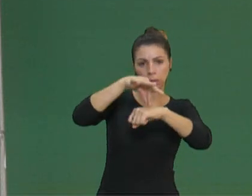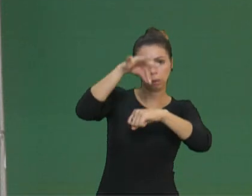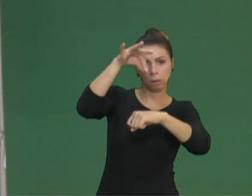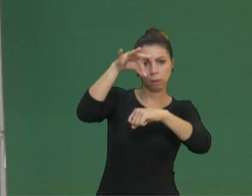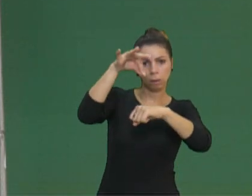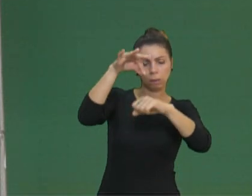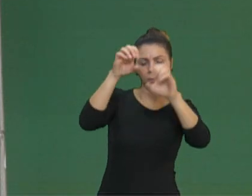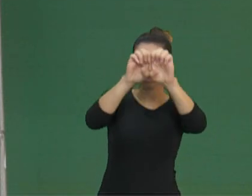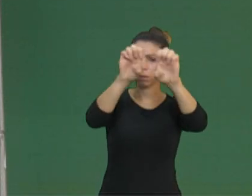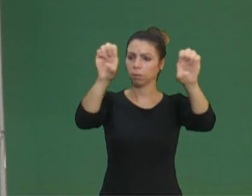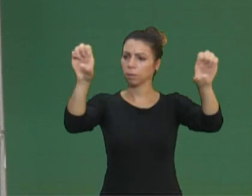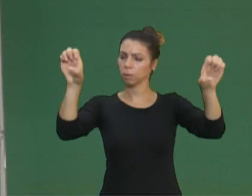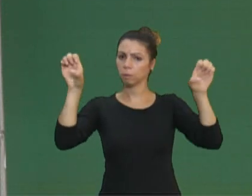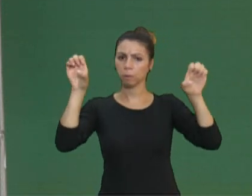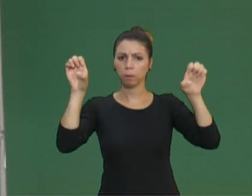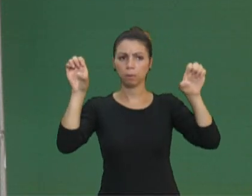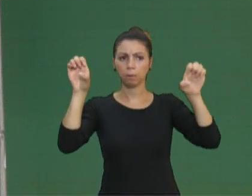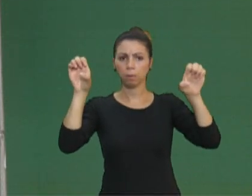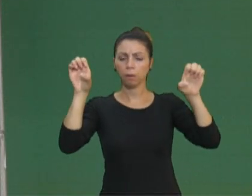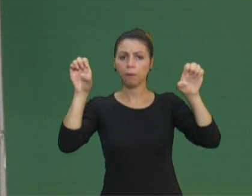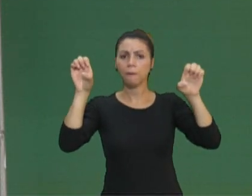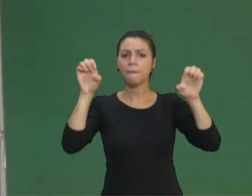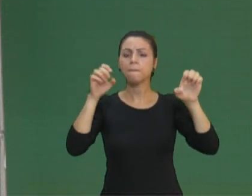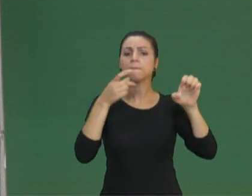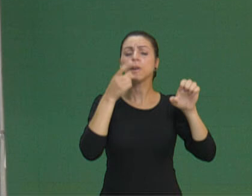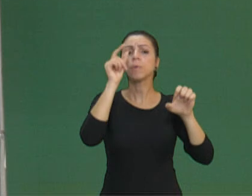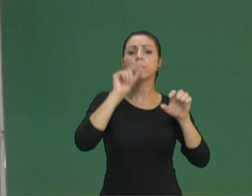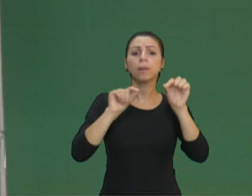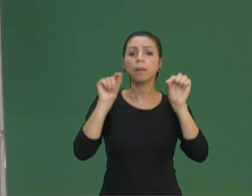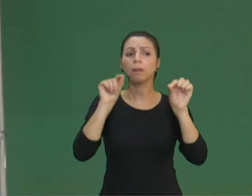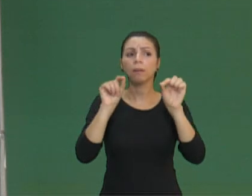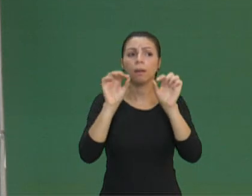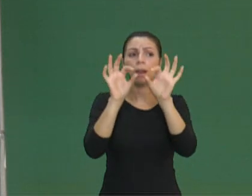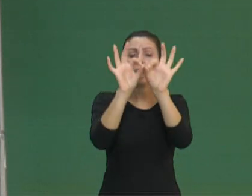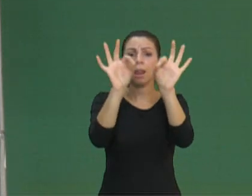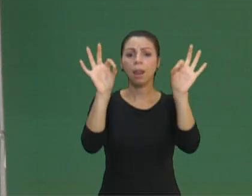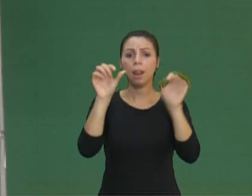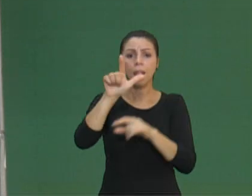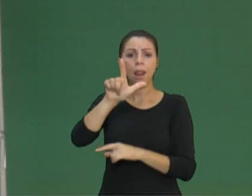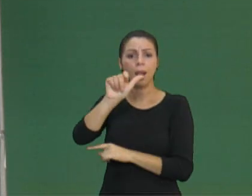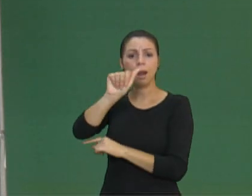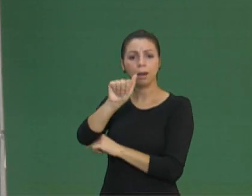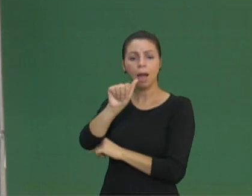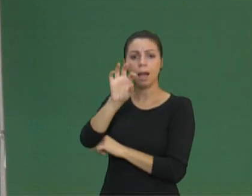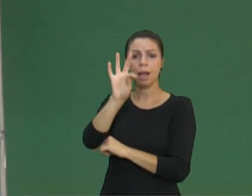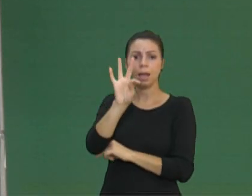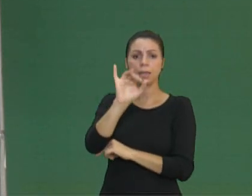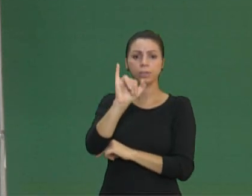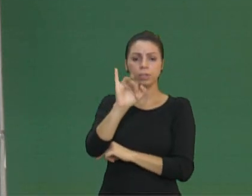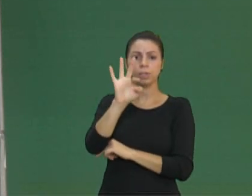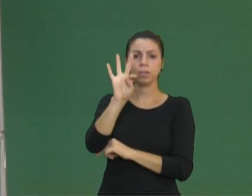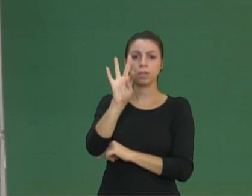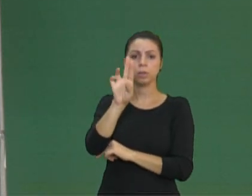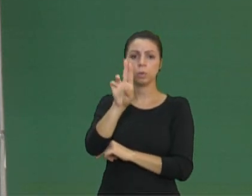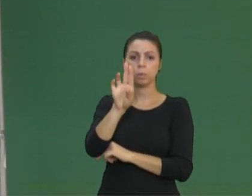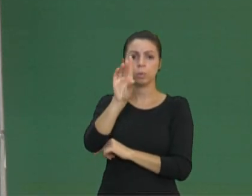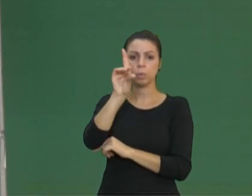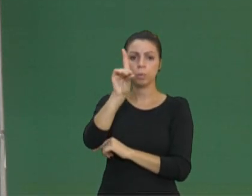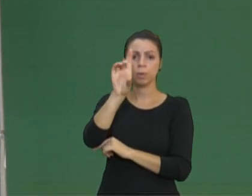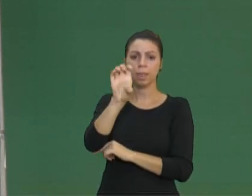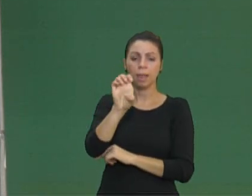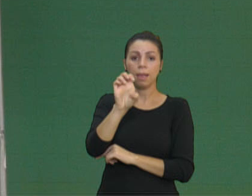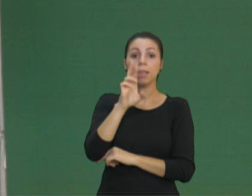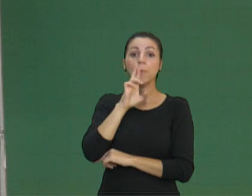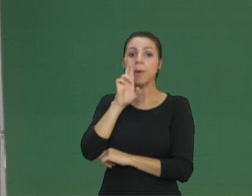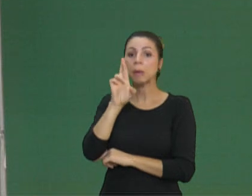à linha do Equador, nós estamos nos referindo à latitude. Então, a resposta correta nesse nosso exercício era